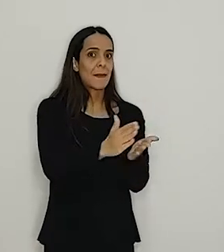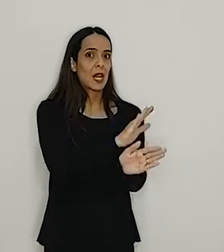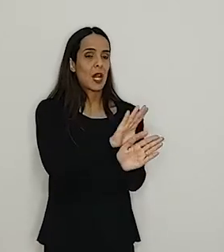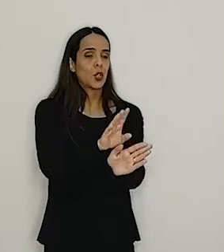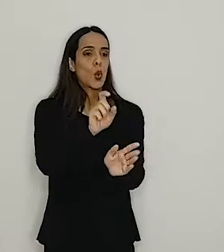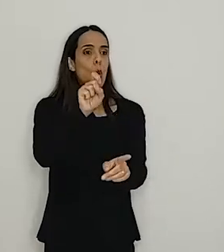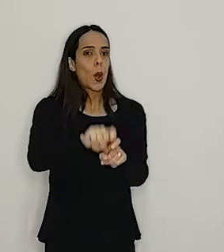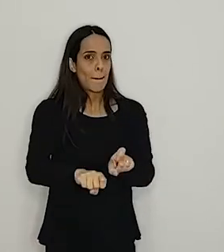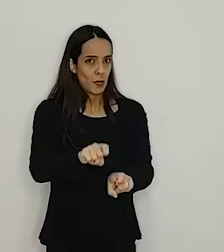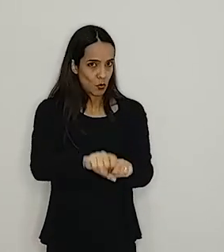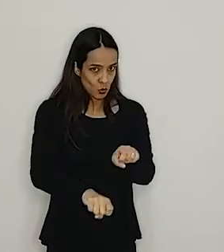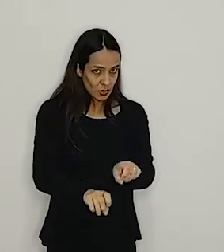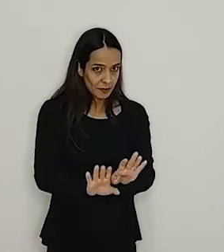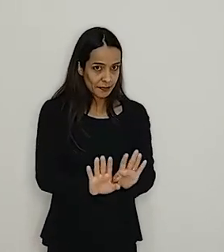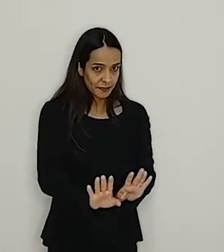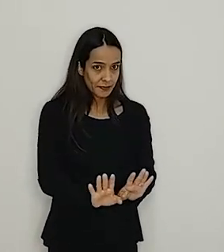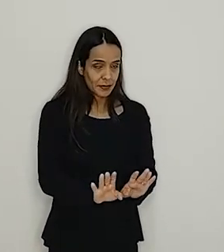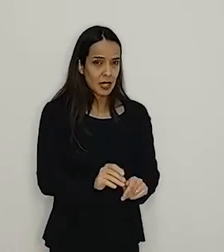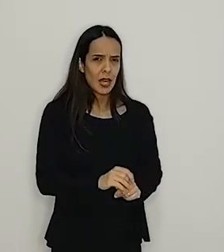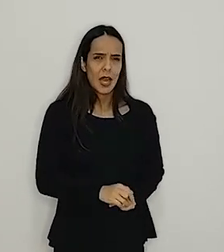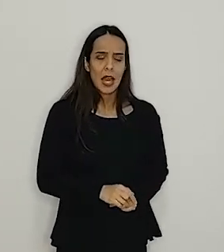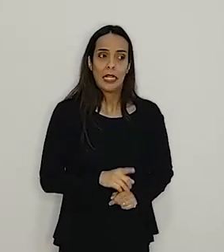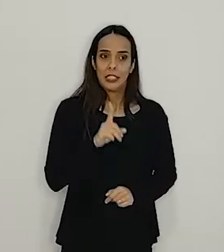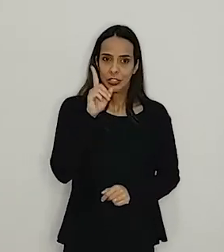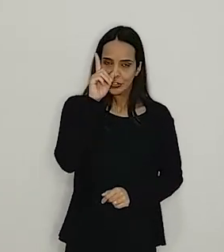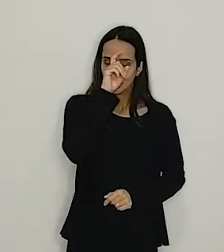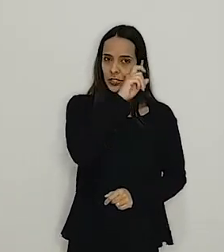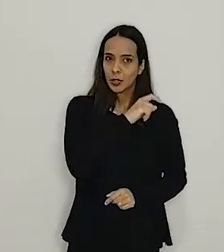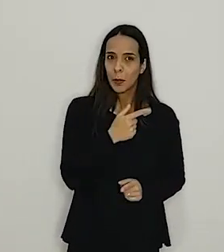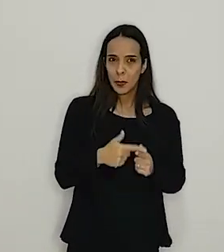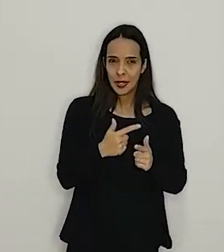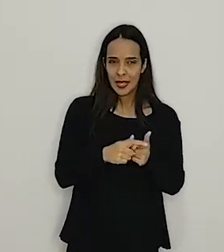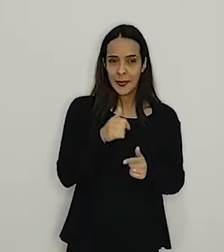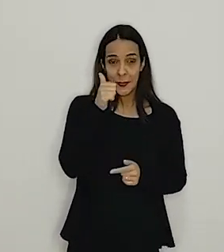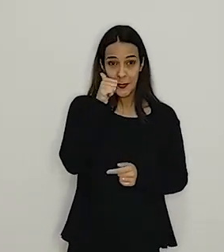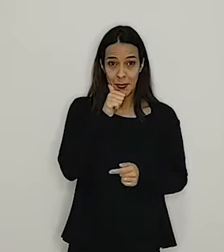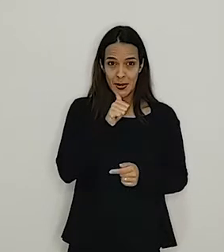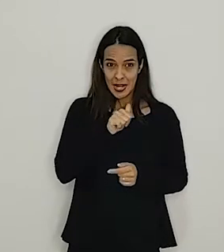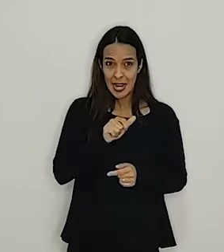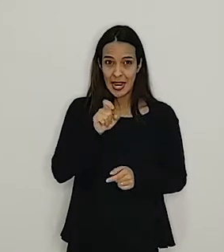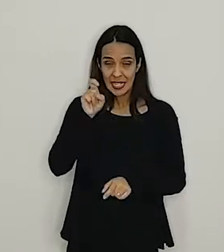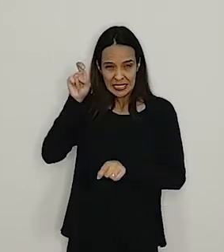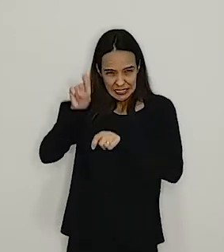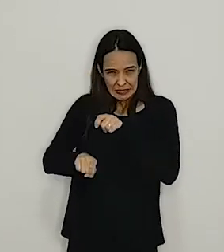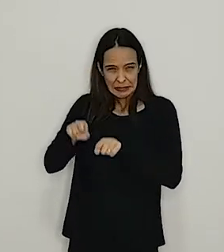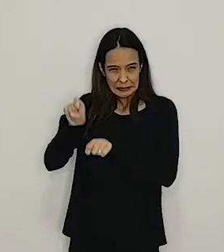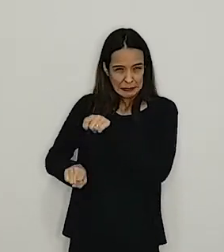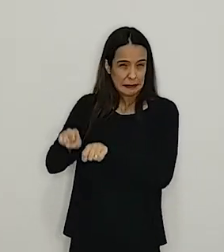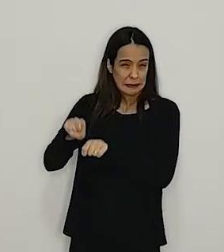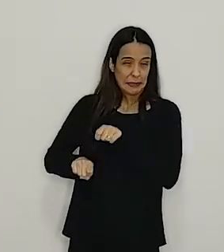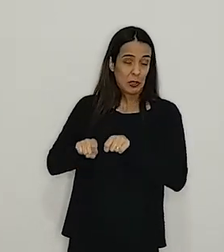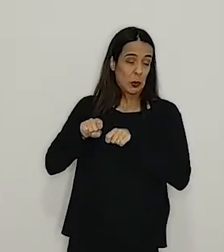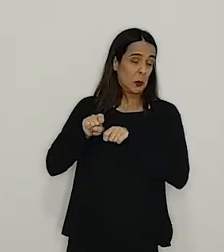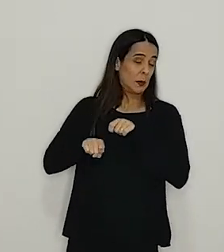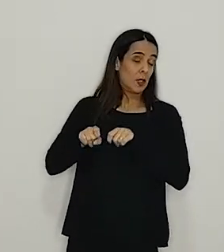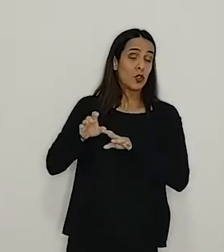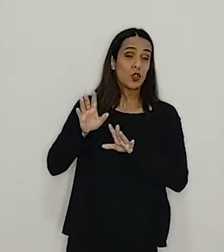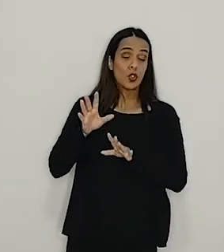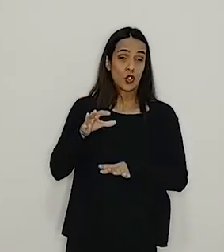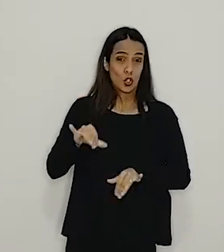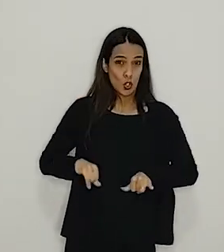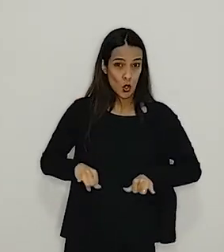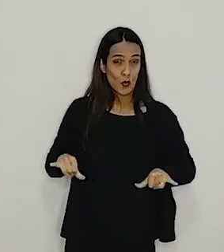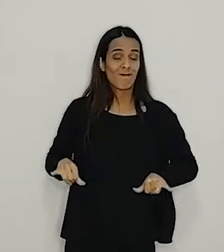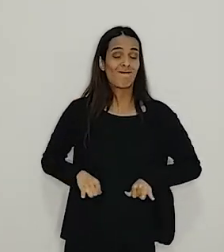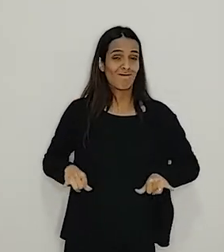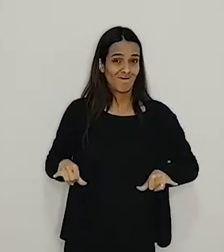Um exercício de escuta tremendo, porque quando você escuta as histórias dessas mulheres abusadas, são histórias de muito sofrimento, uma